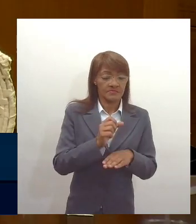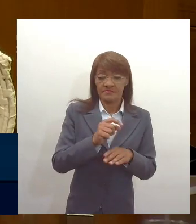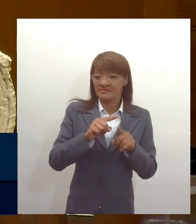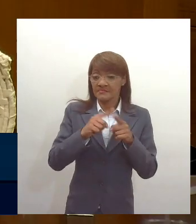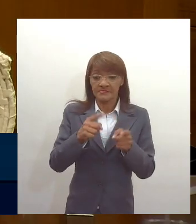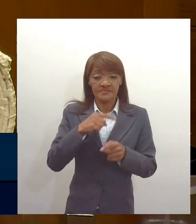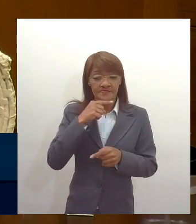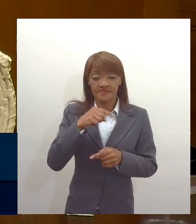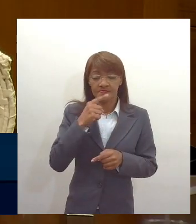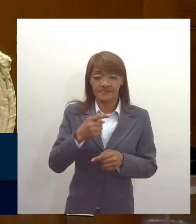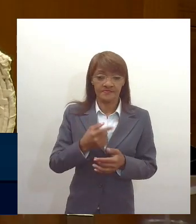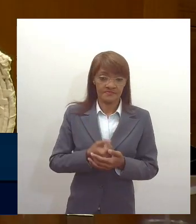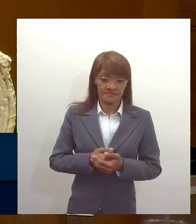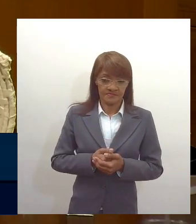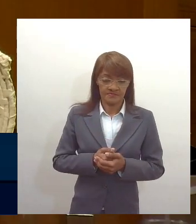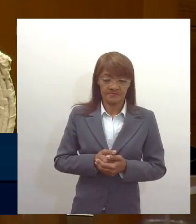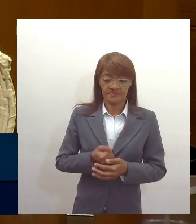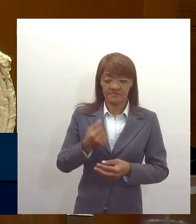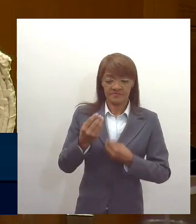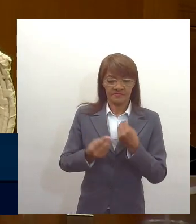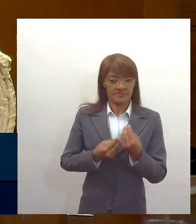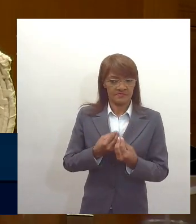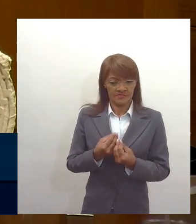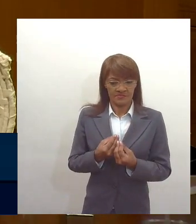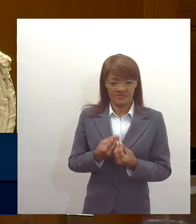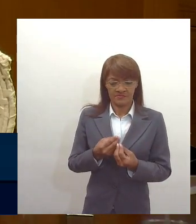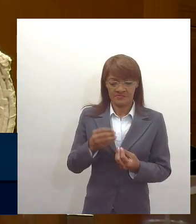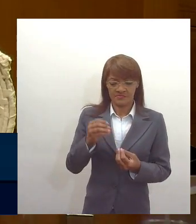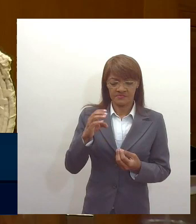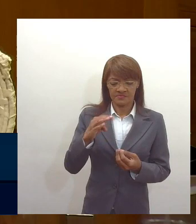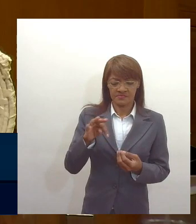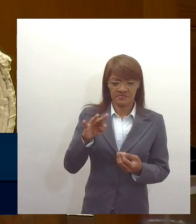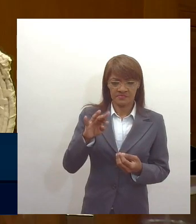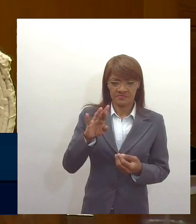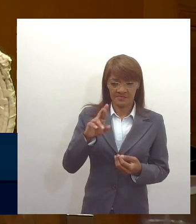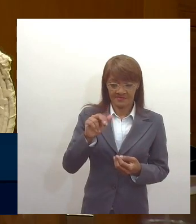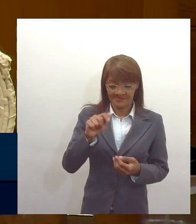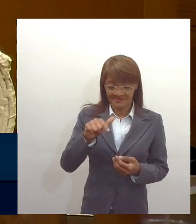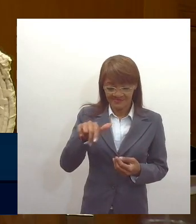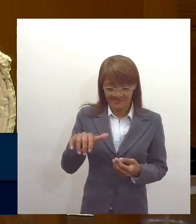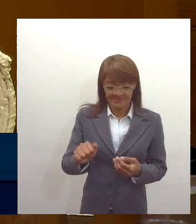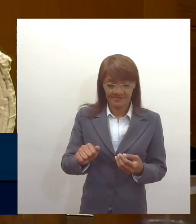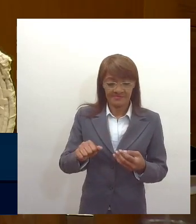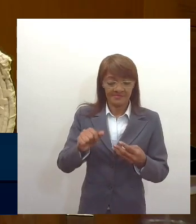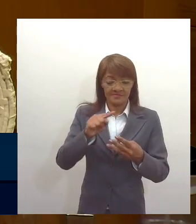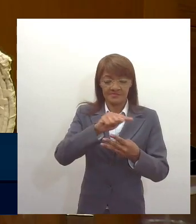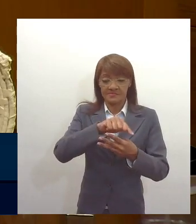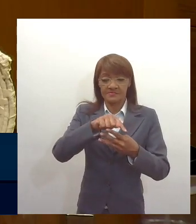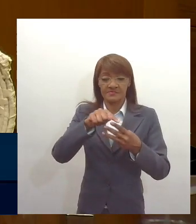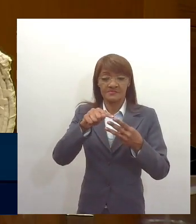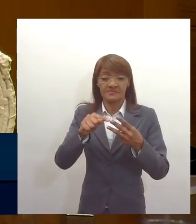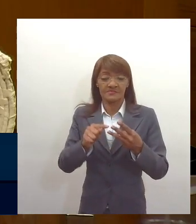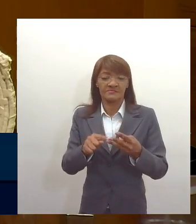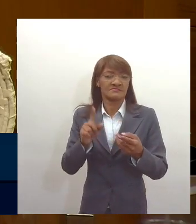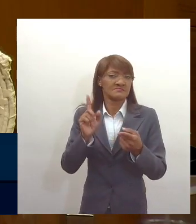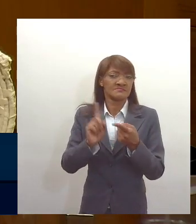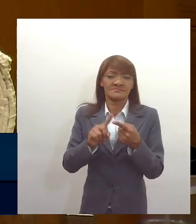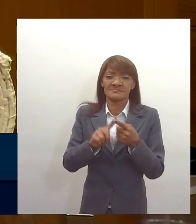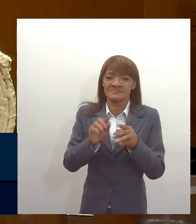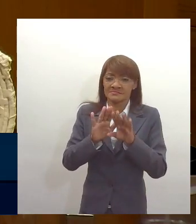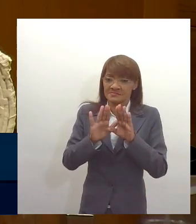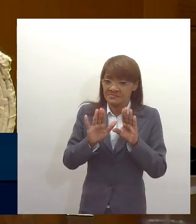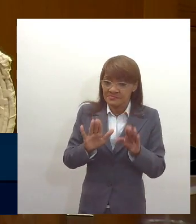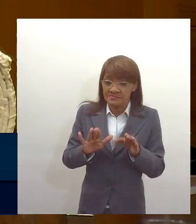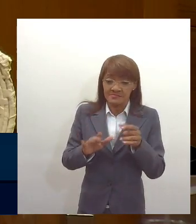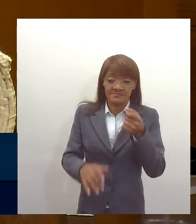sertralina, a amitriptilina e a carbamazepina. Só que quando eu cheguei lá, eu vi